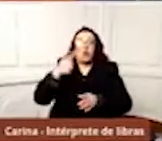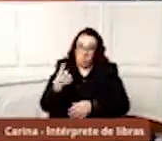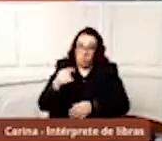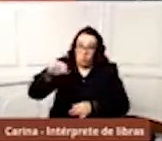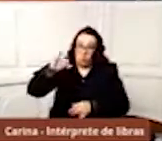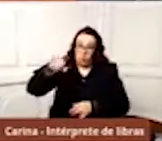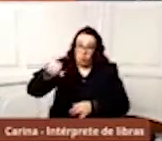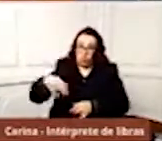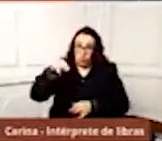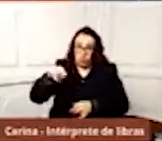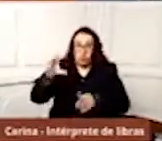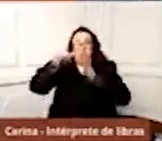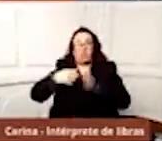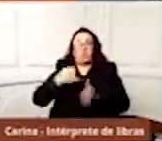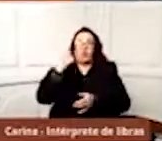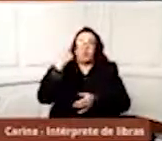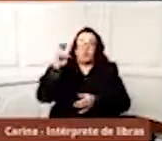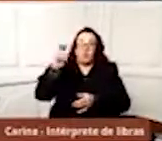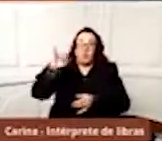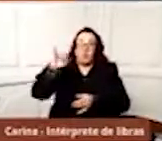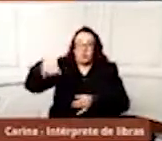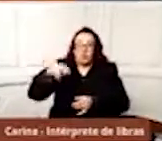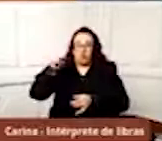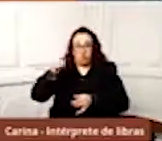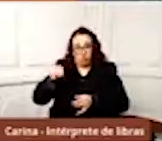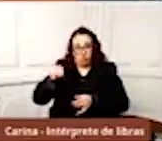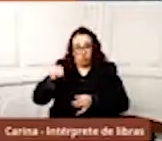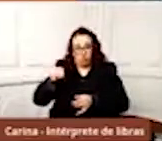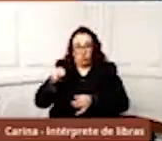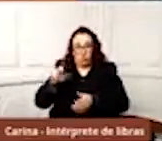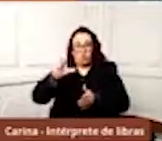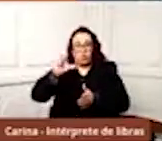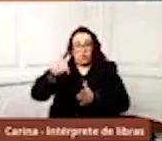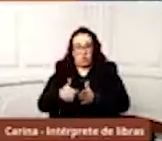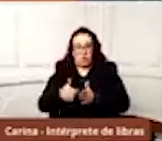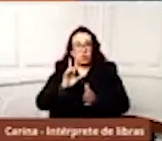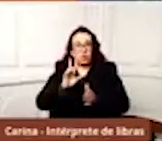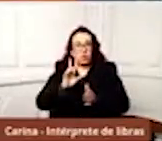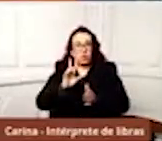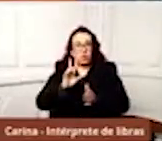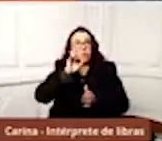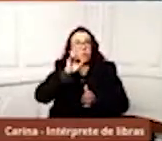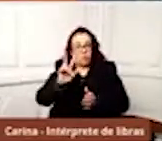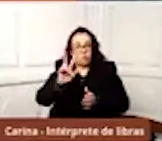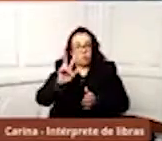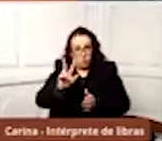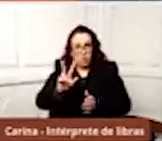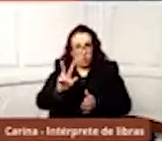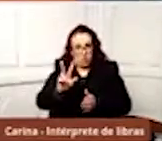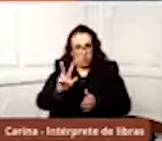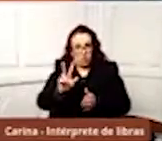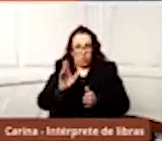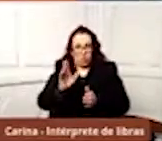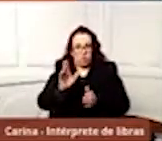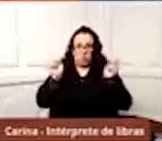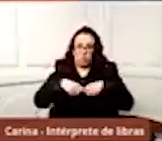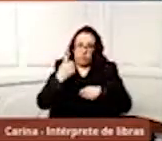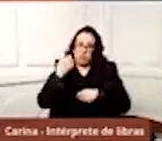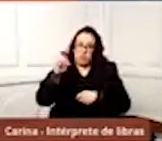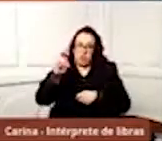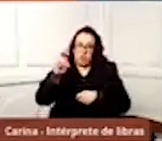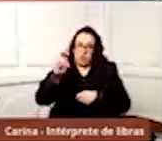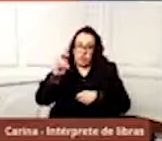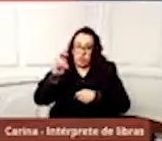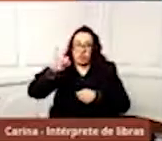junho. Depois, nós projetamos, isso é projeção, de junho poder